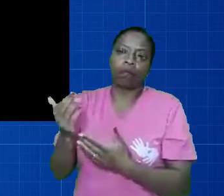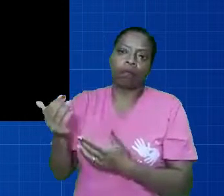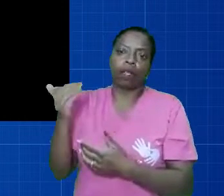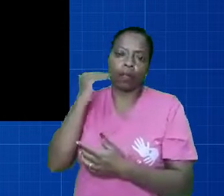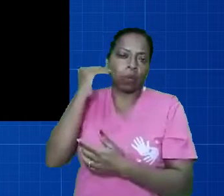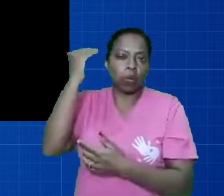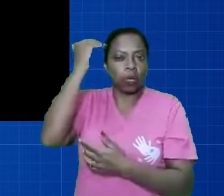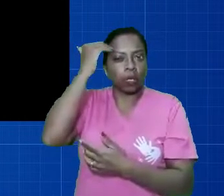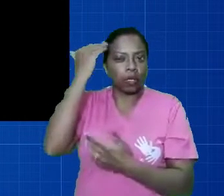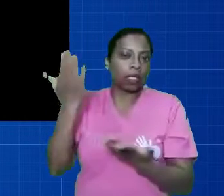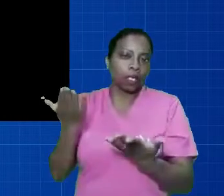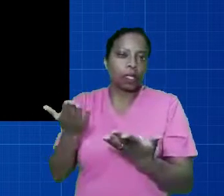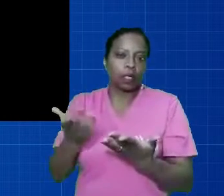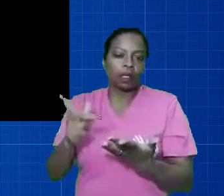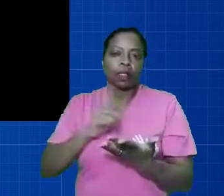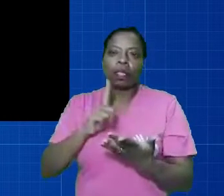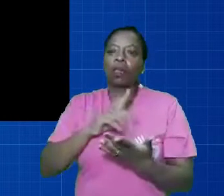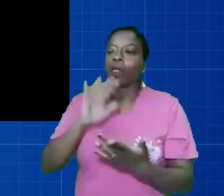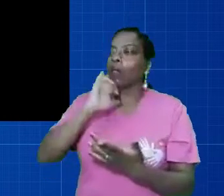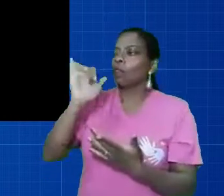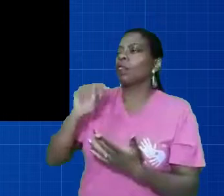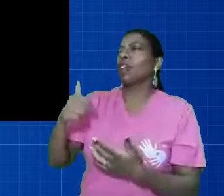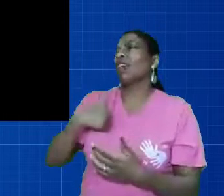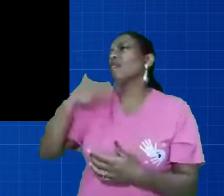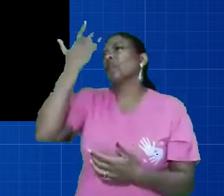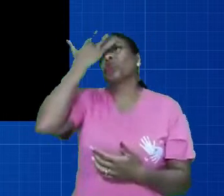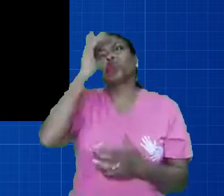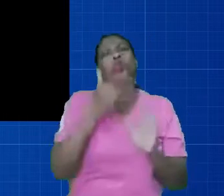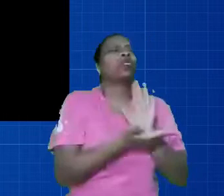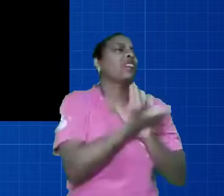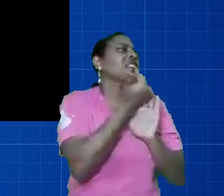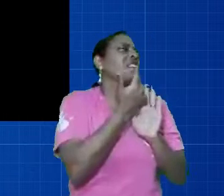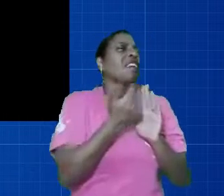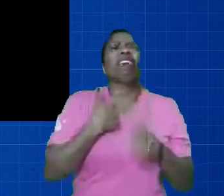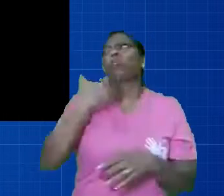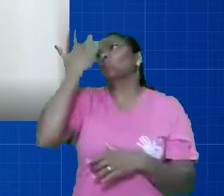frase: ah, mas eu não sei desenhar,